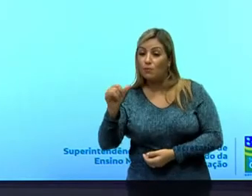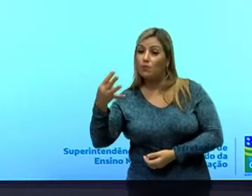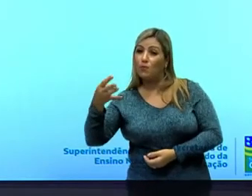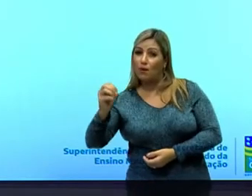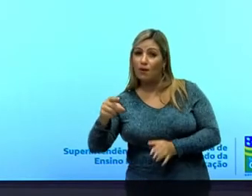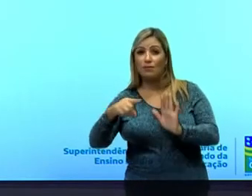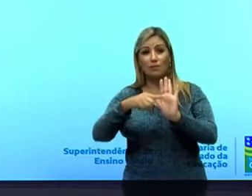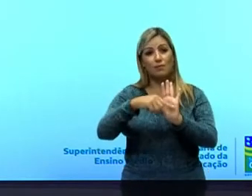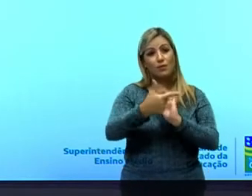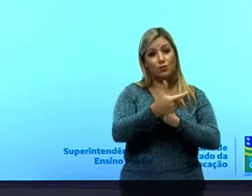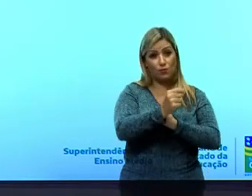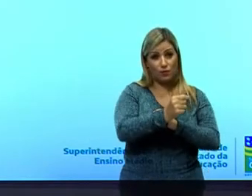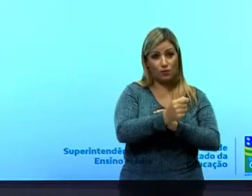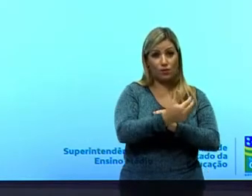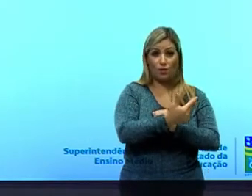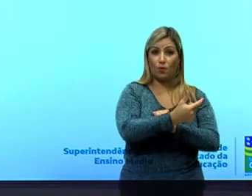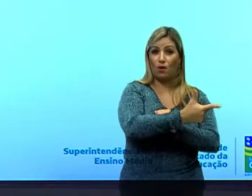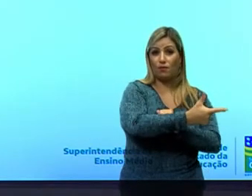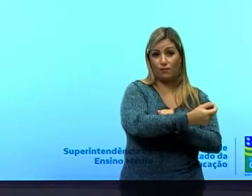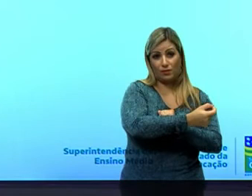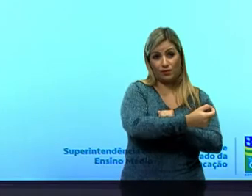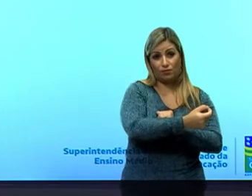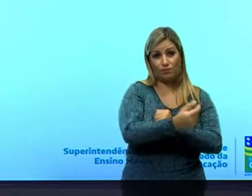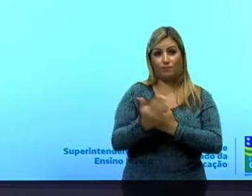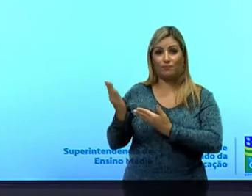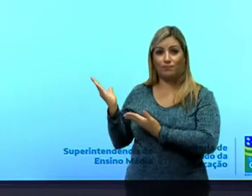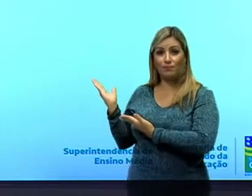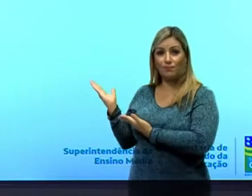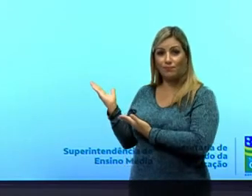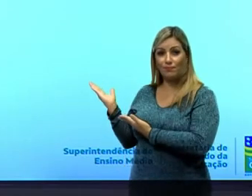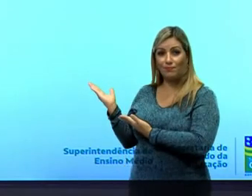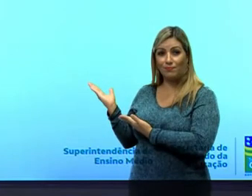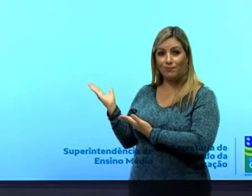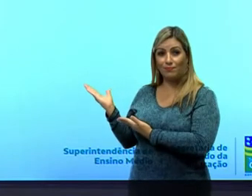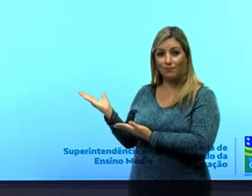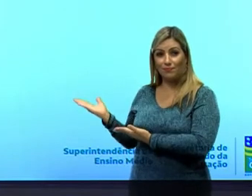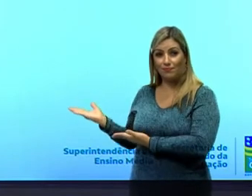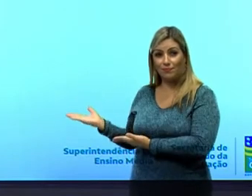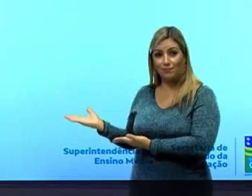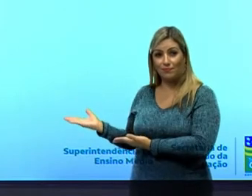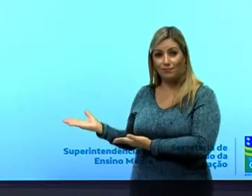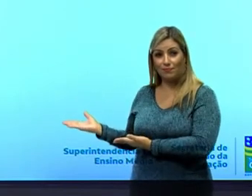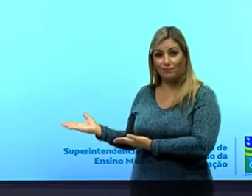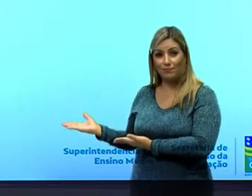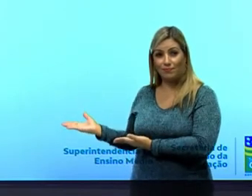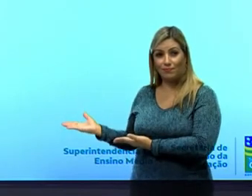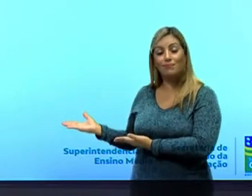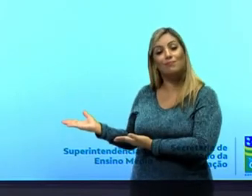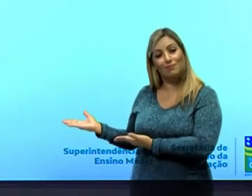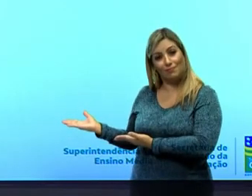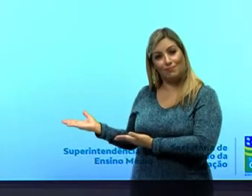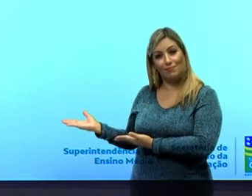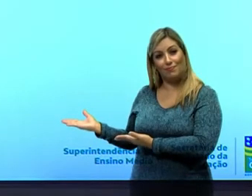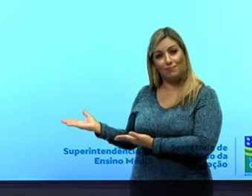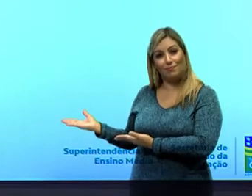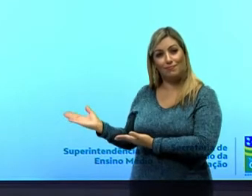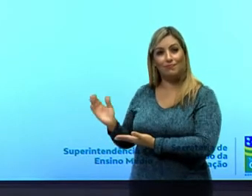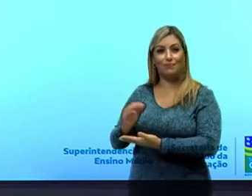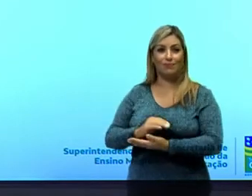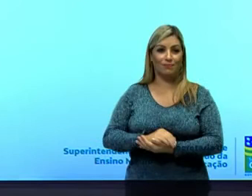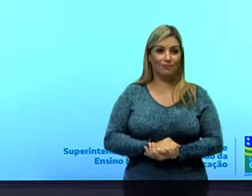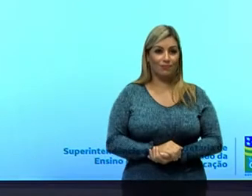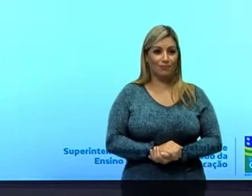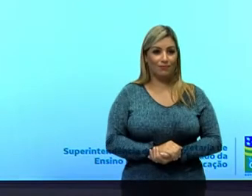40 - 20 da 20z 40 - 19 21